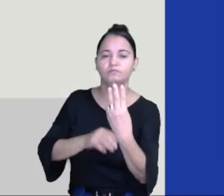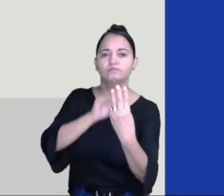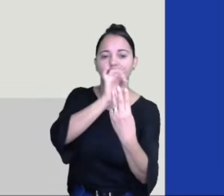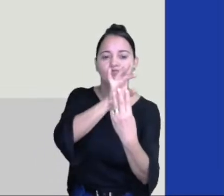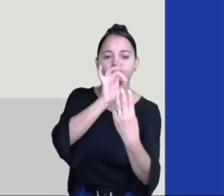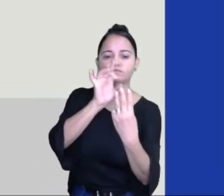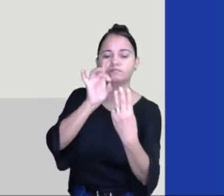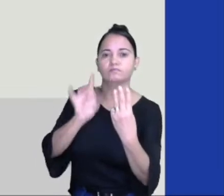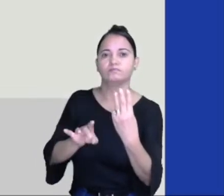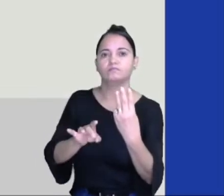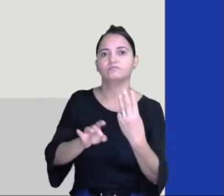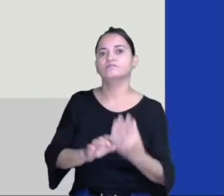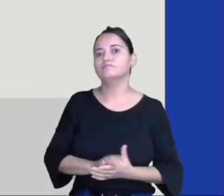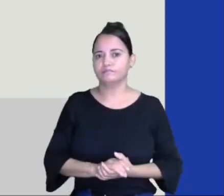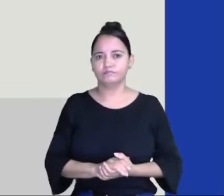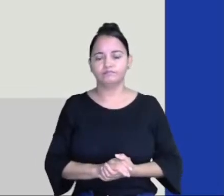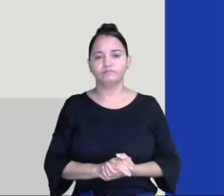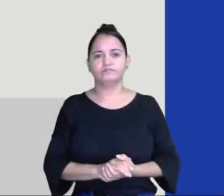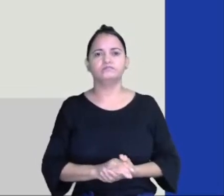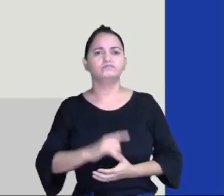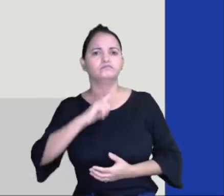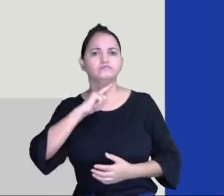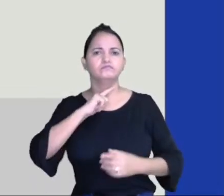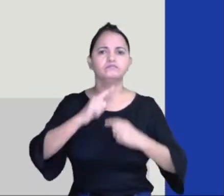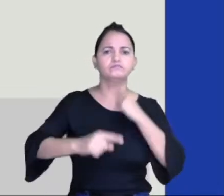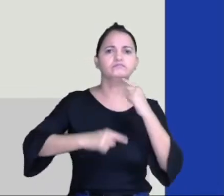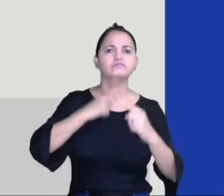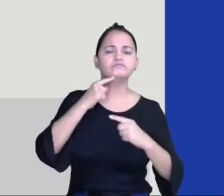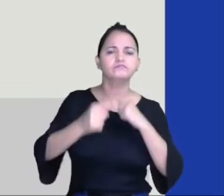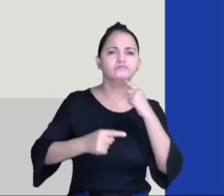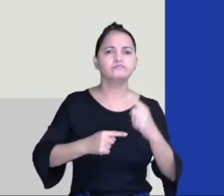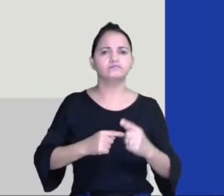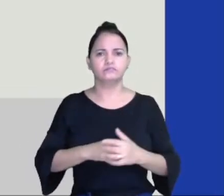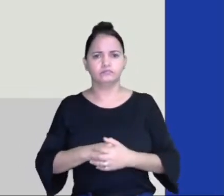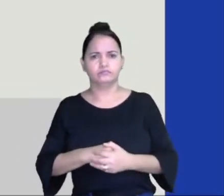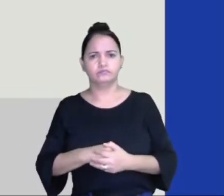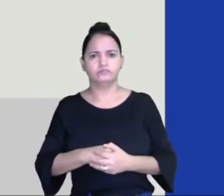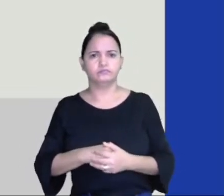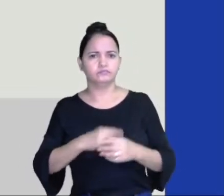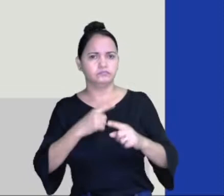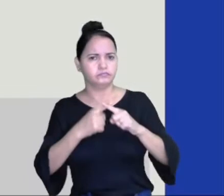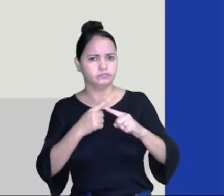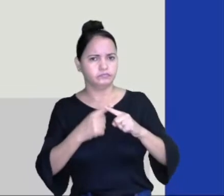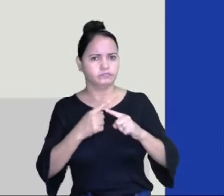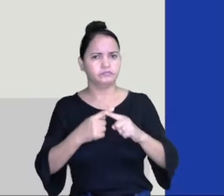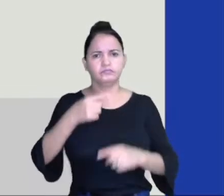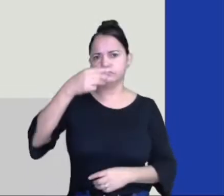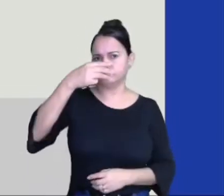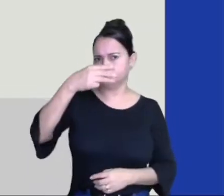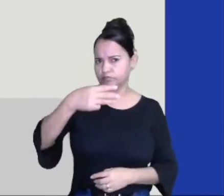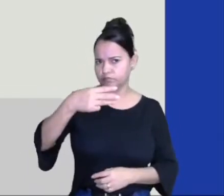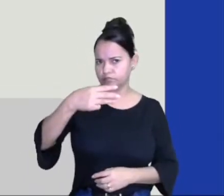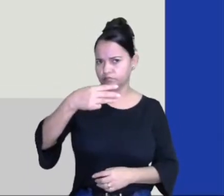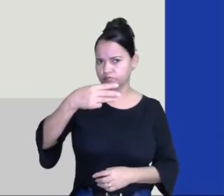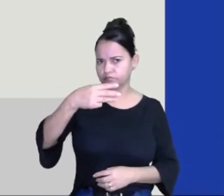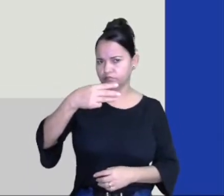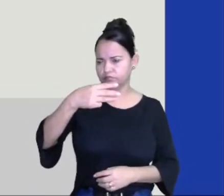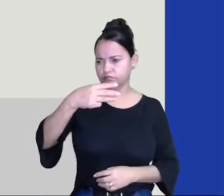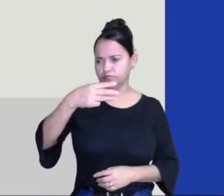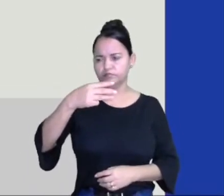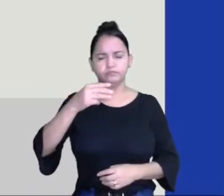1/3 do inteiro. Mas, professora, eu tenho uma dúvida. Por que o 3, que é a quantidade de barras, está